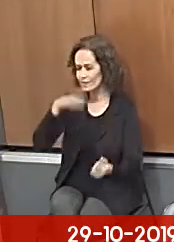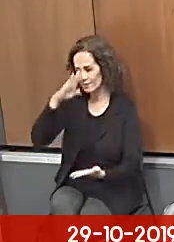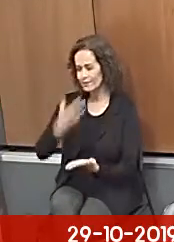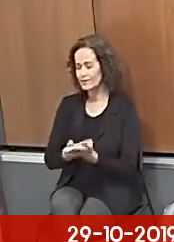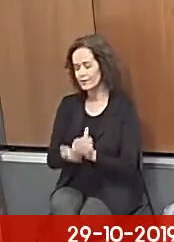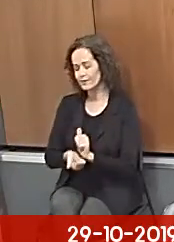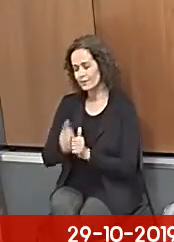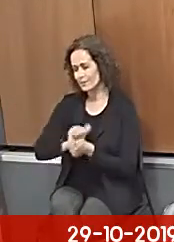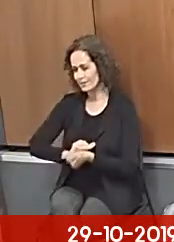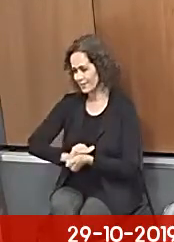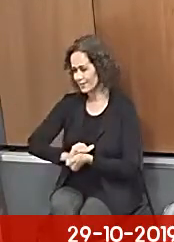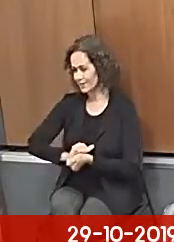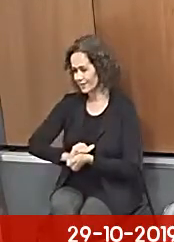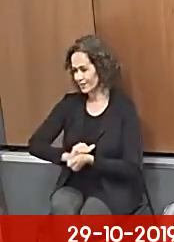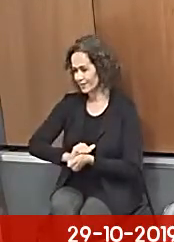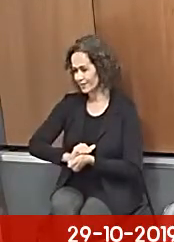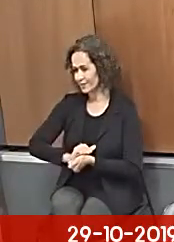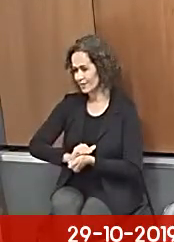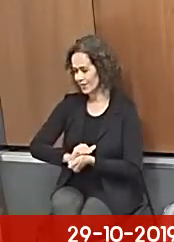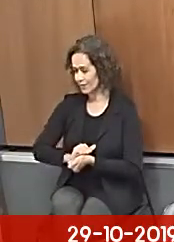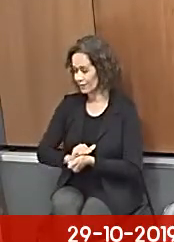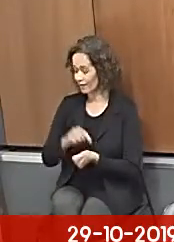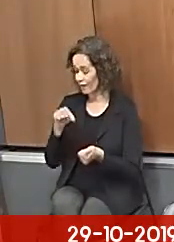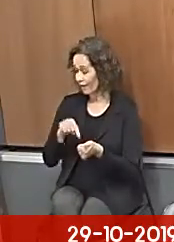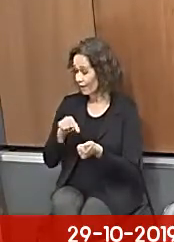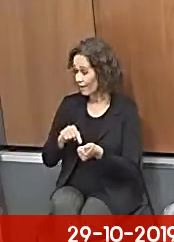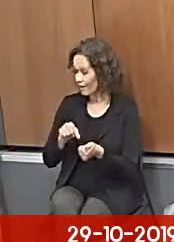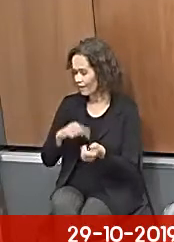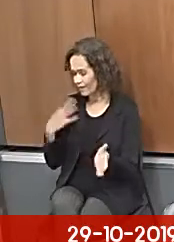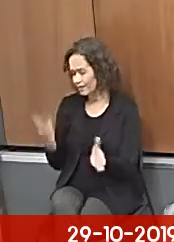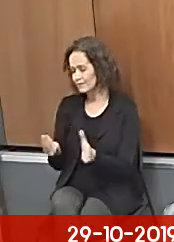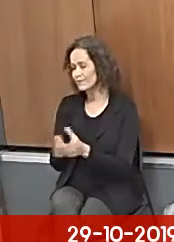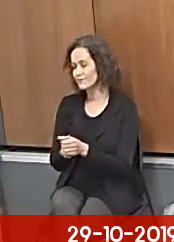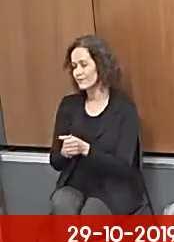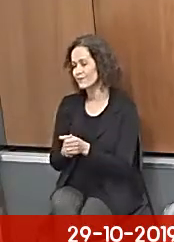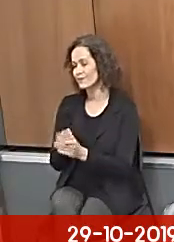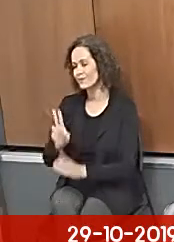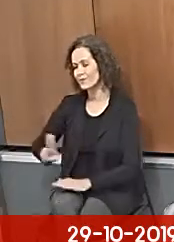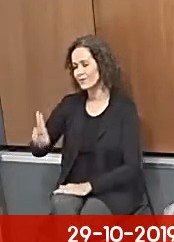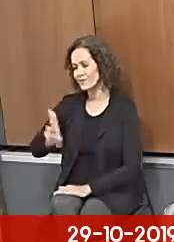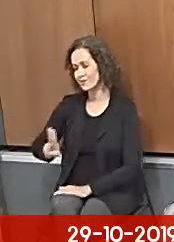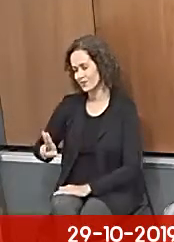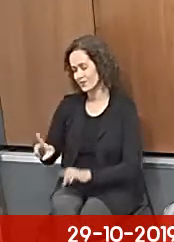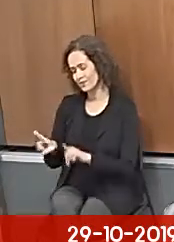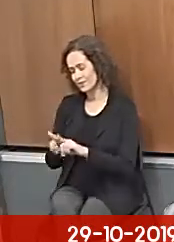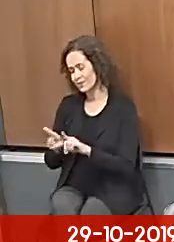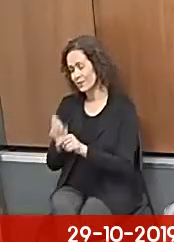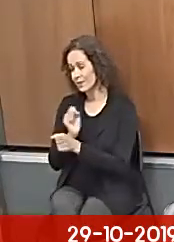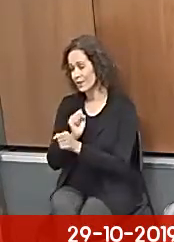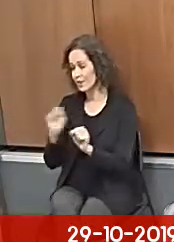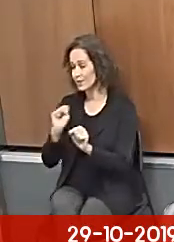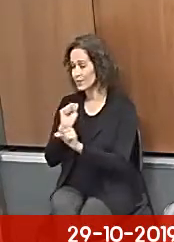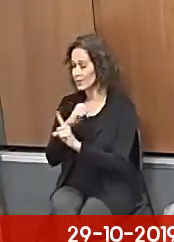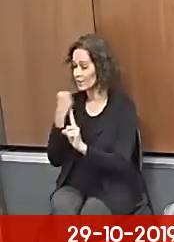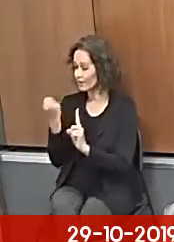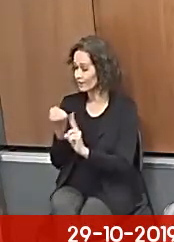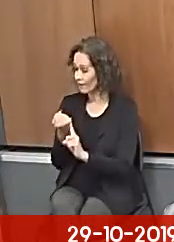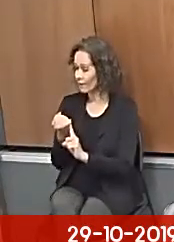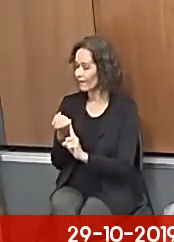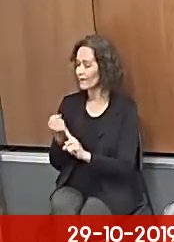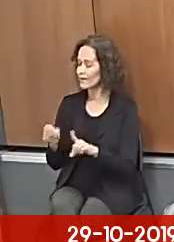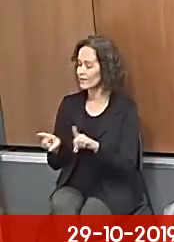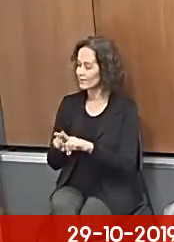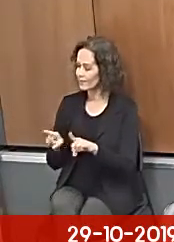no esporte como instrumento de inserção social, de libertação social e, acima de tudo,